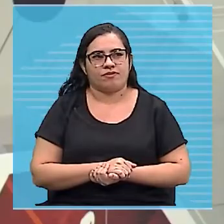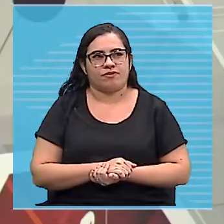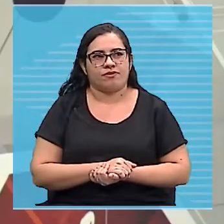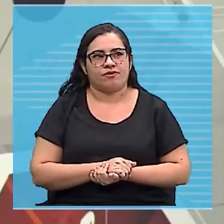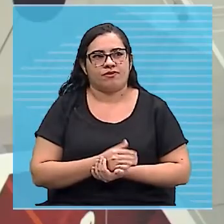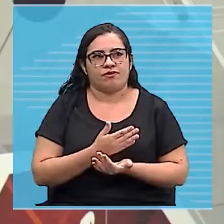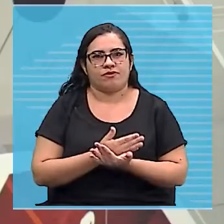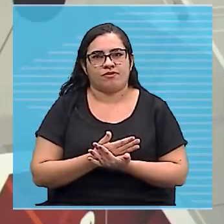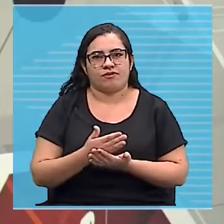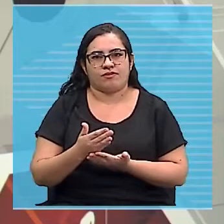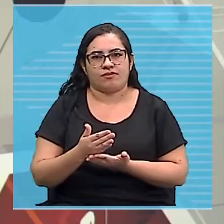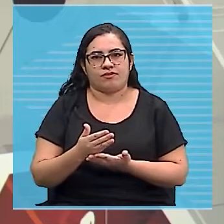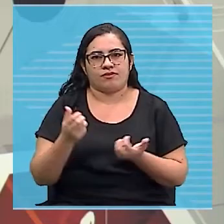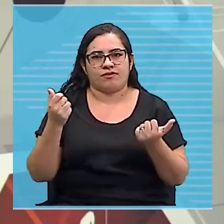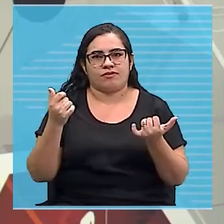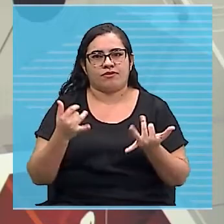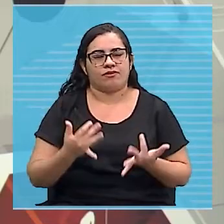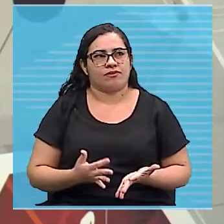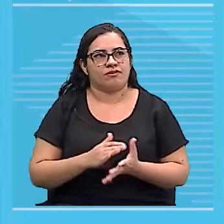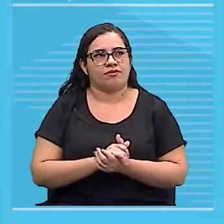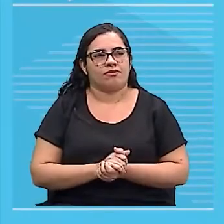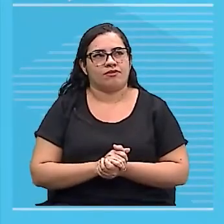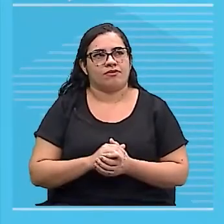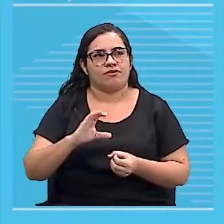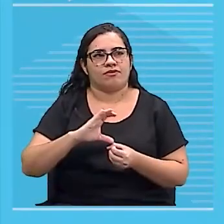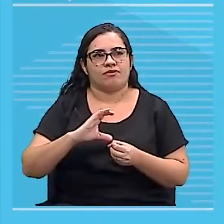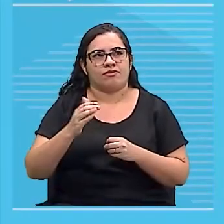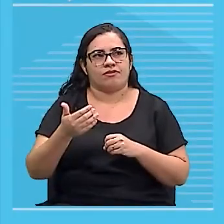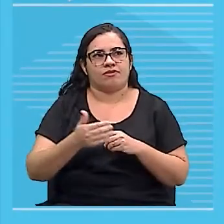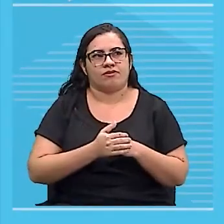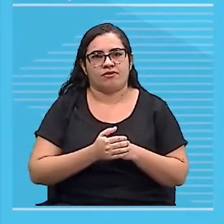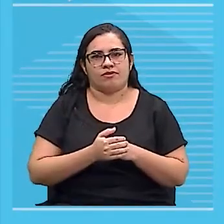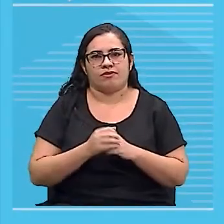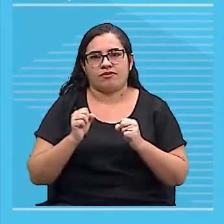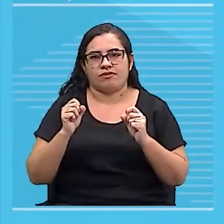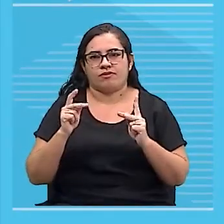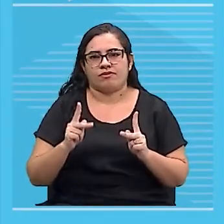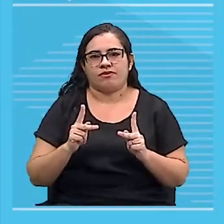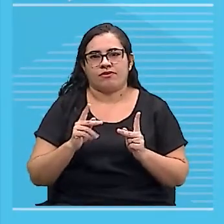começar a falar sobre os capacitores, beleza?